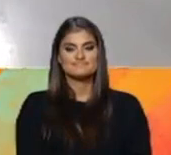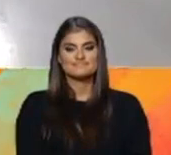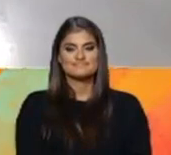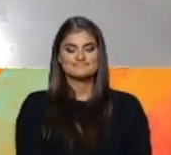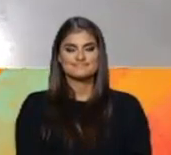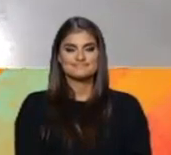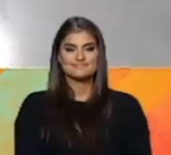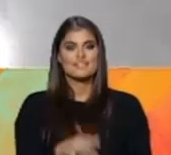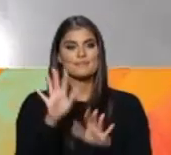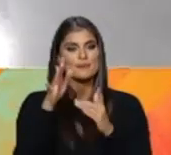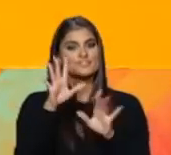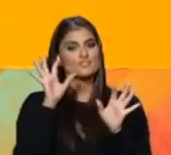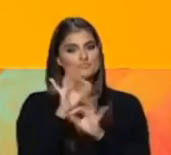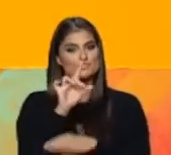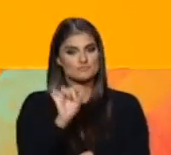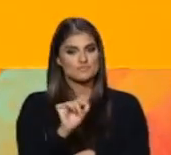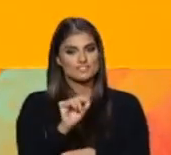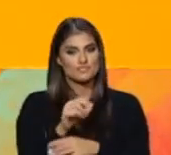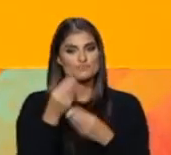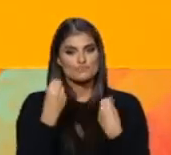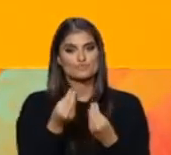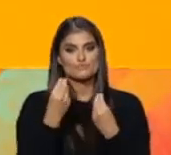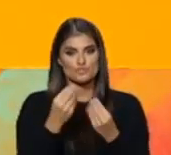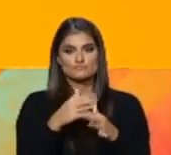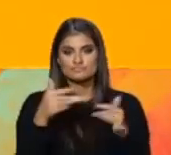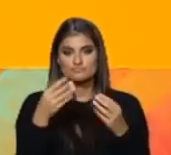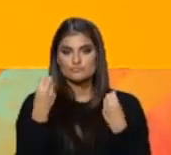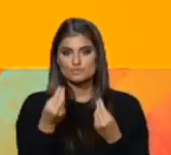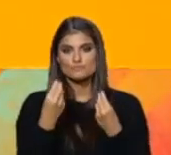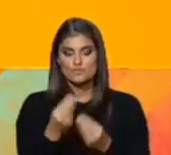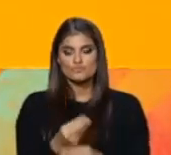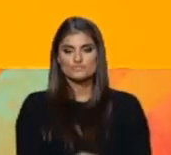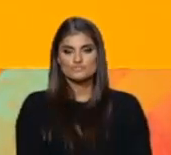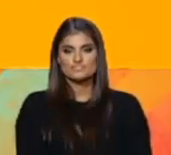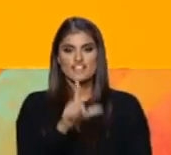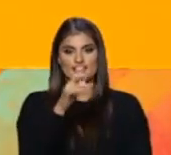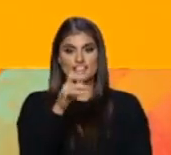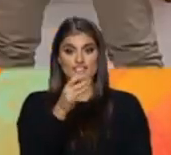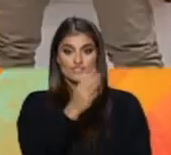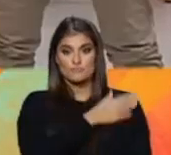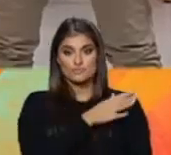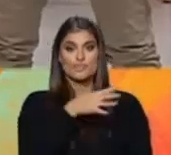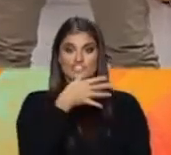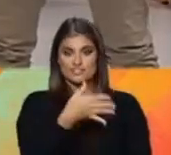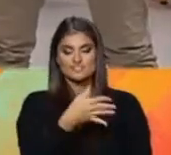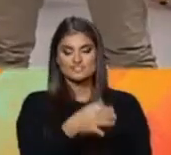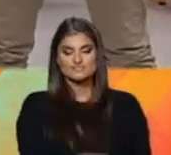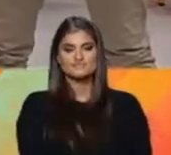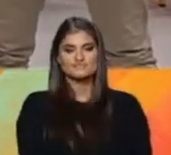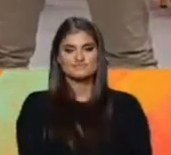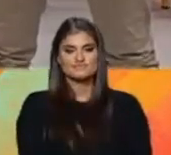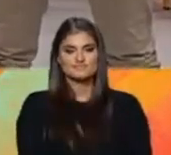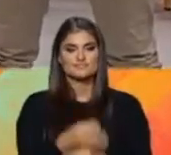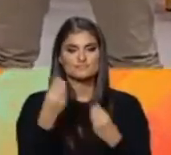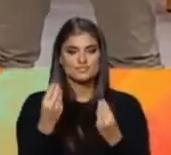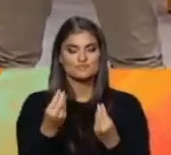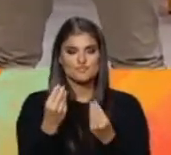E parabéns também aos músicos, são realmente bons tocadores, bons músicos. É, Liga dos Campeões, como eu costumo dizer, e ainda bem. Está ótimamente entregue.